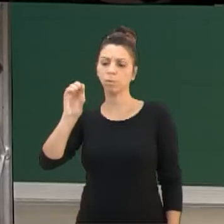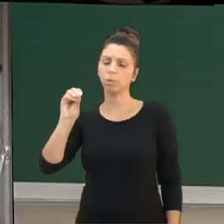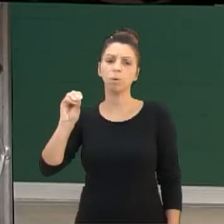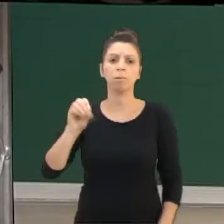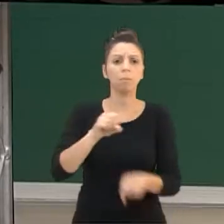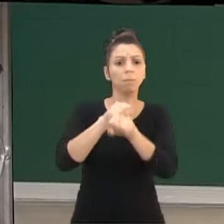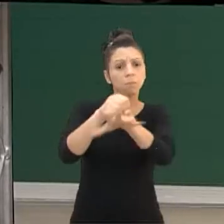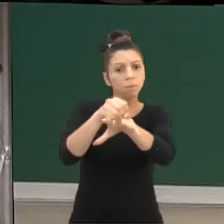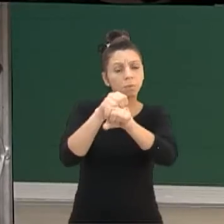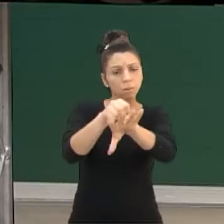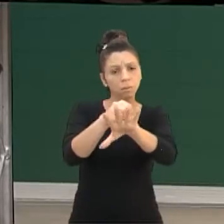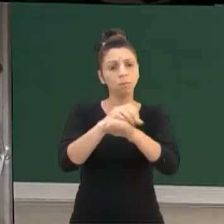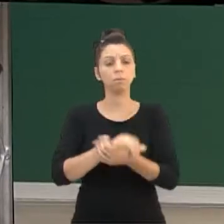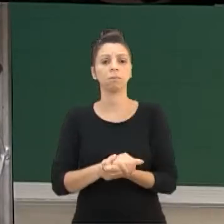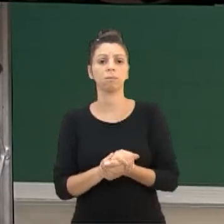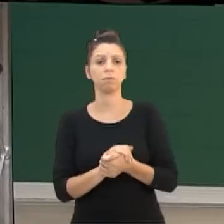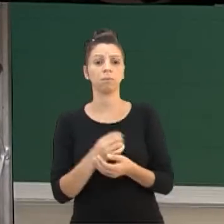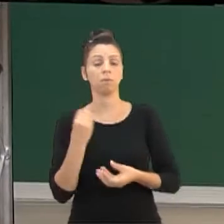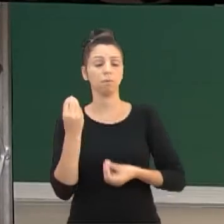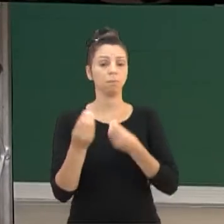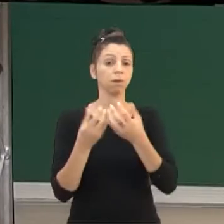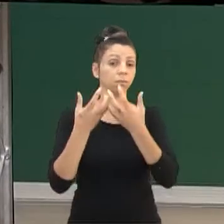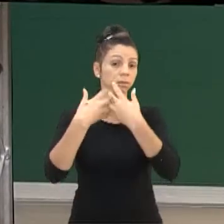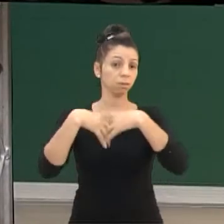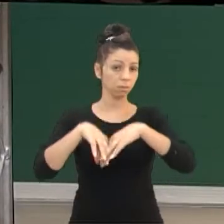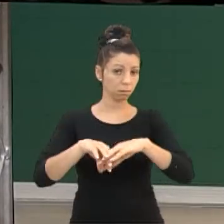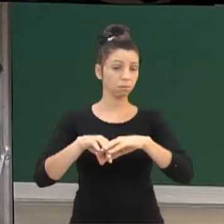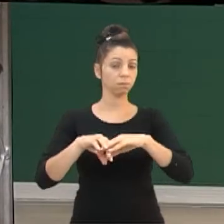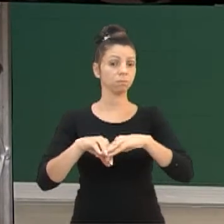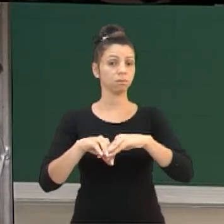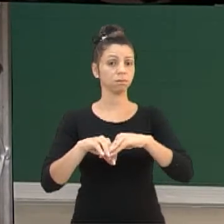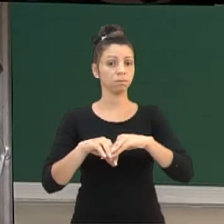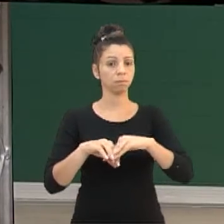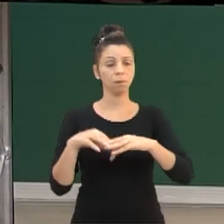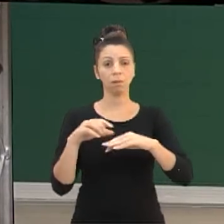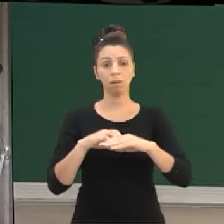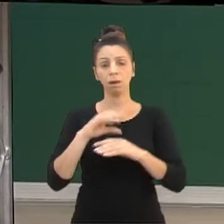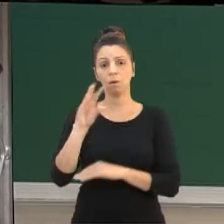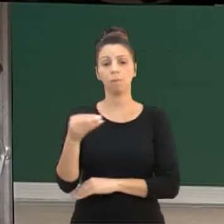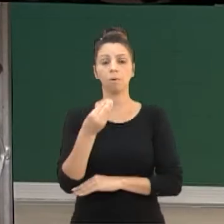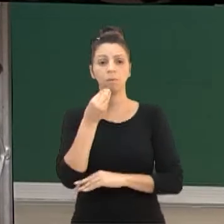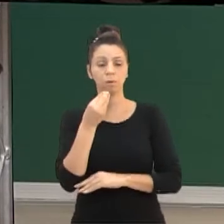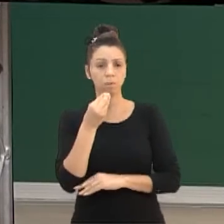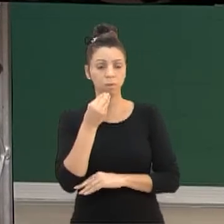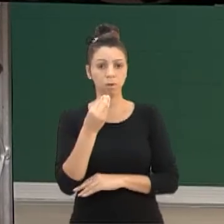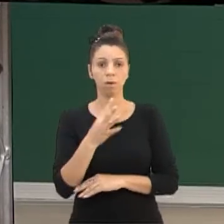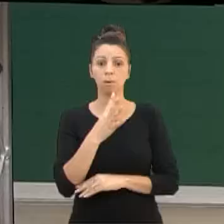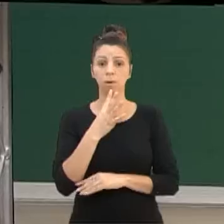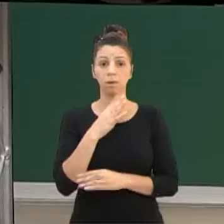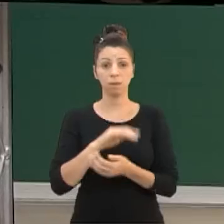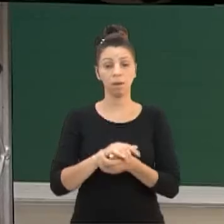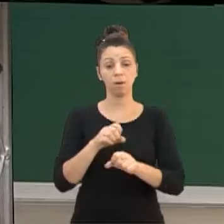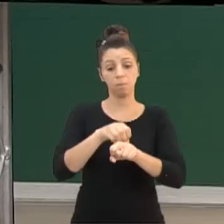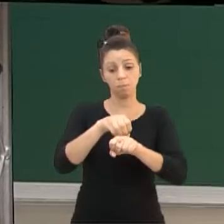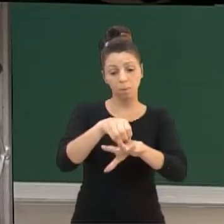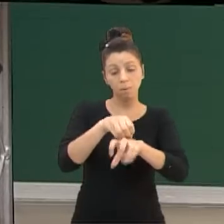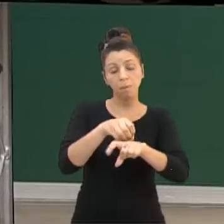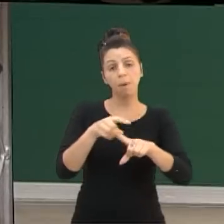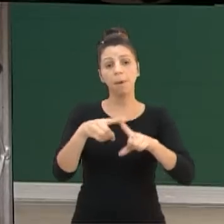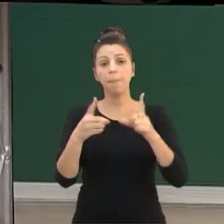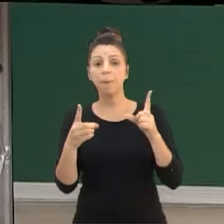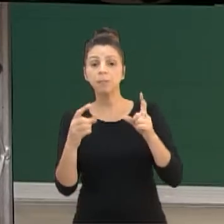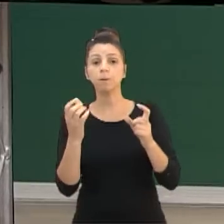tenha visto como que funciona, né, não tenha ainda tido a oportunidade de conhecer um podcast, mas mais ou menos eu consigo fazer